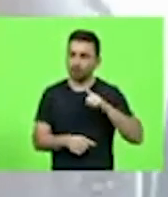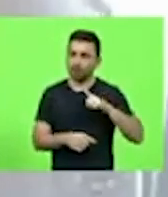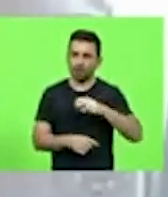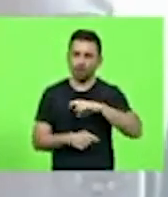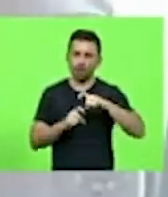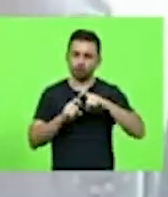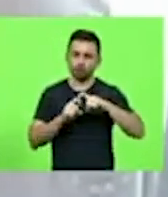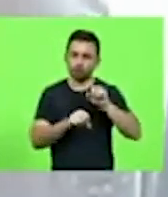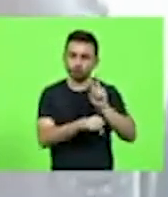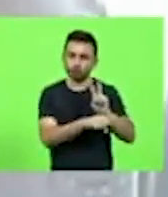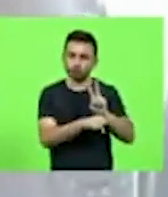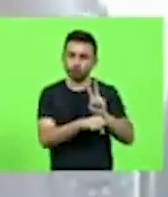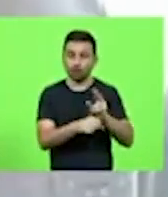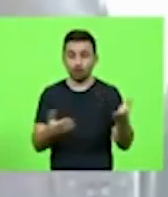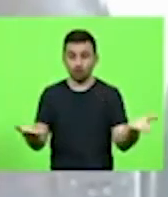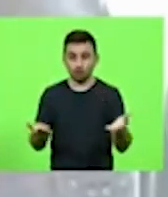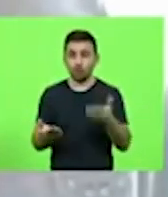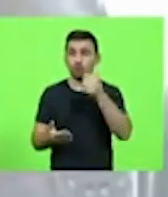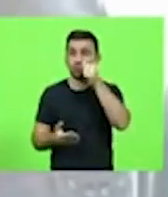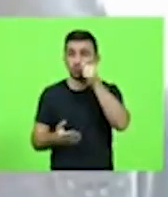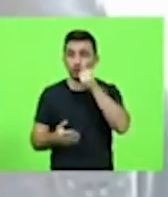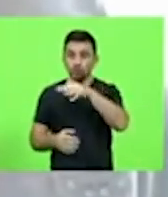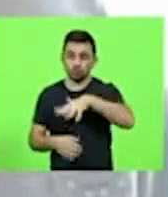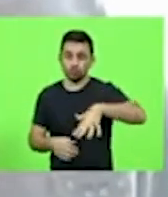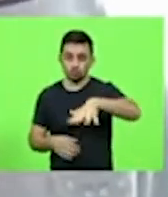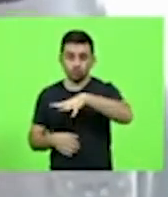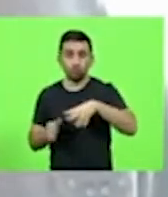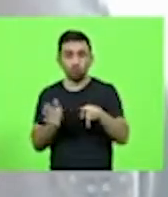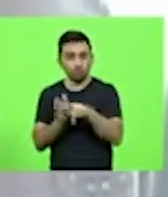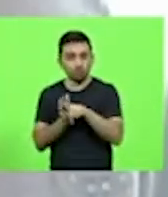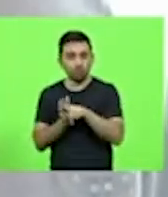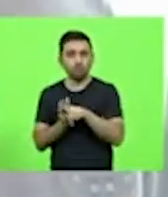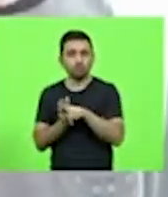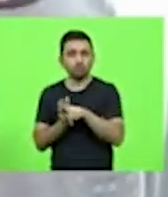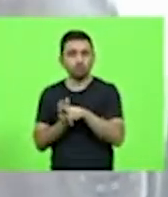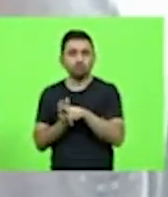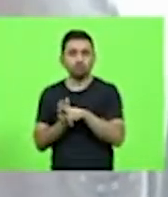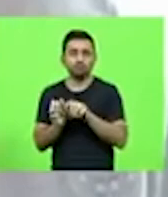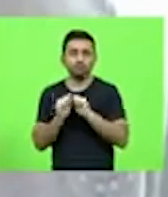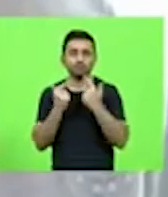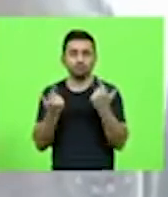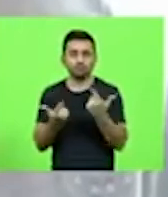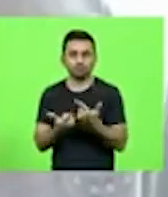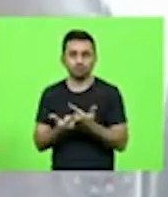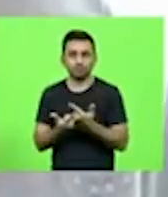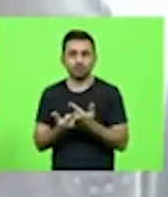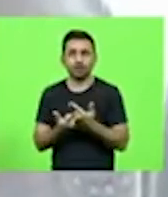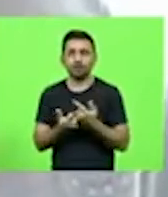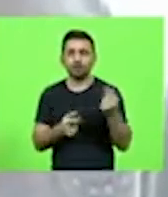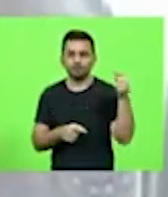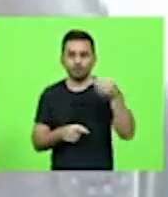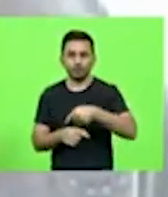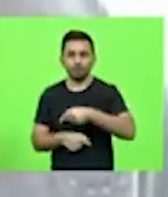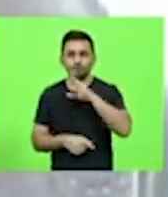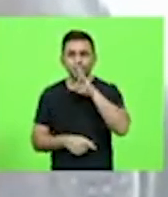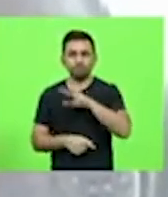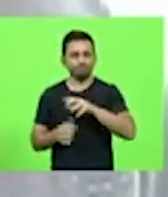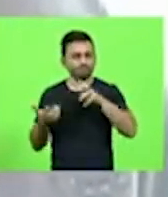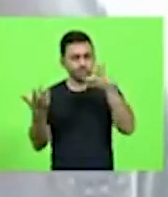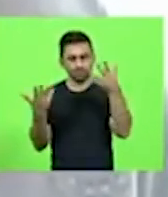fato, a bancada feminina da Assembleia Legislativa de Santa Catarina vem a público para manifestar repúdio ao